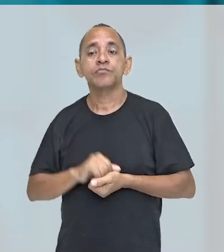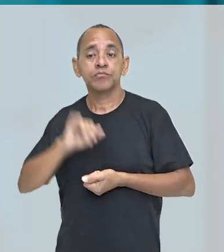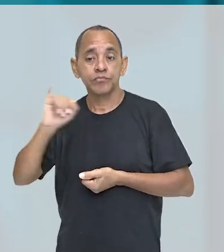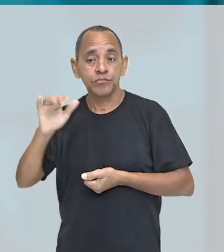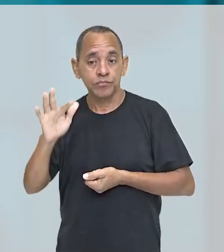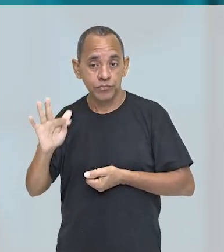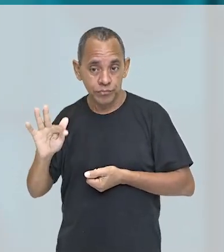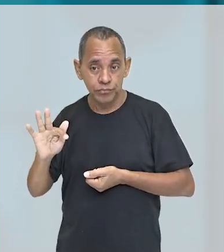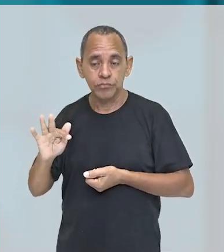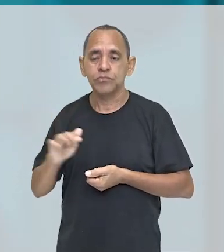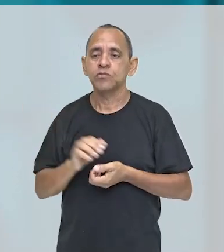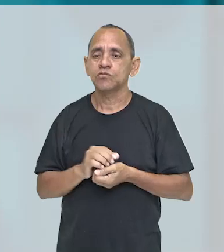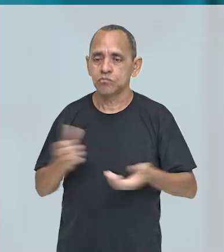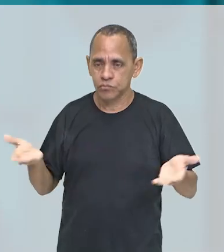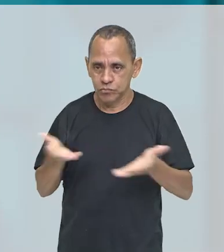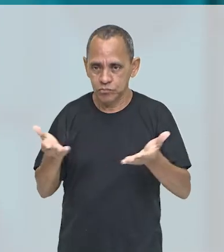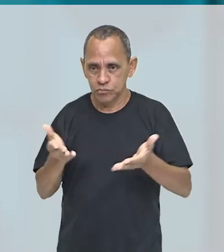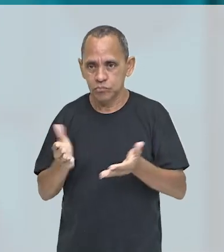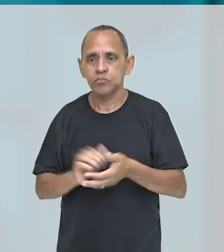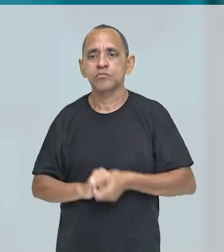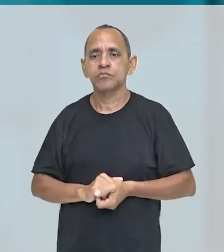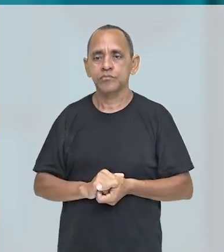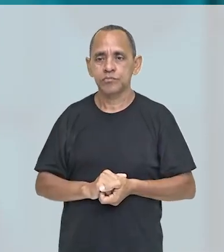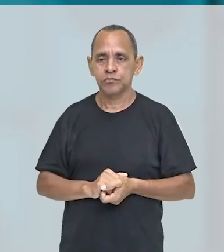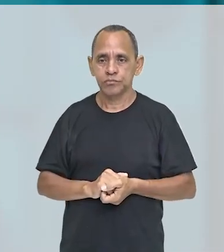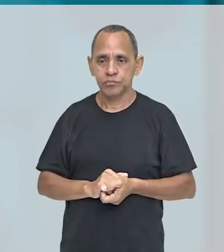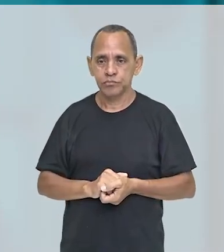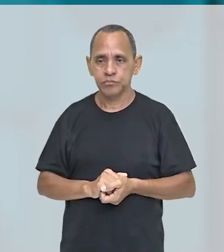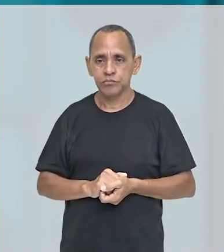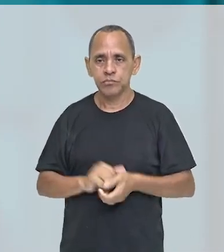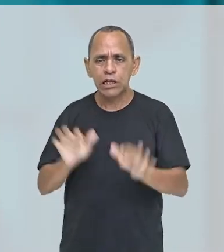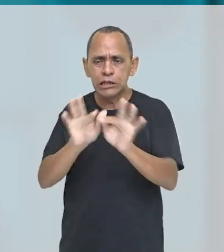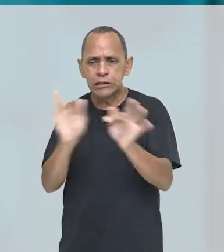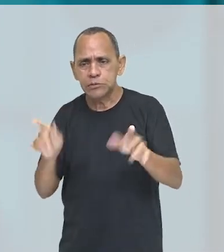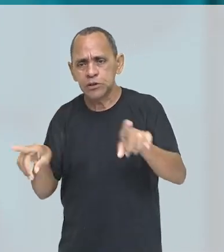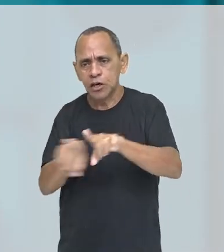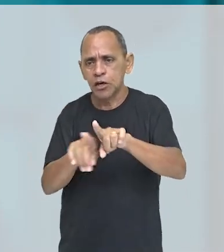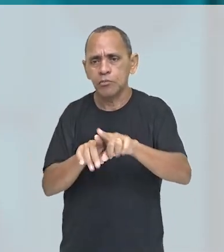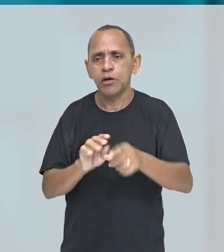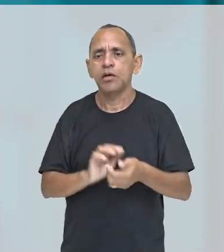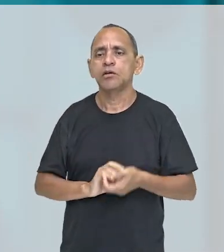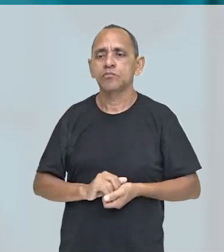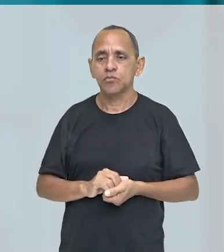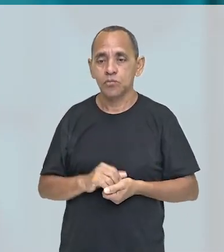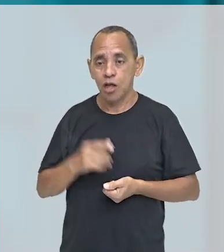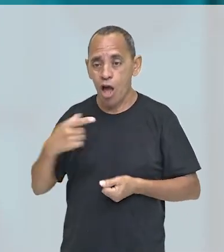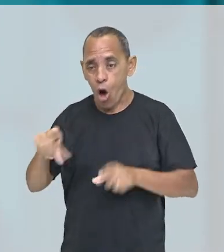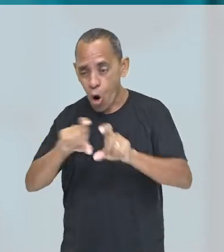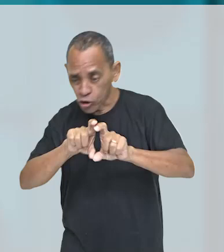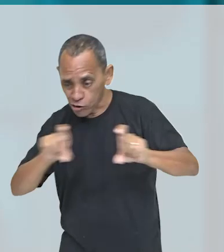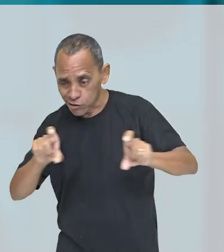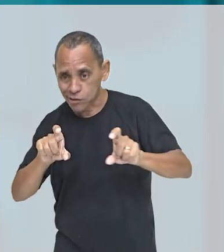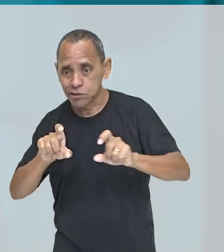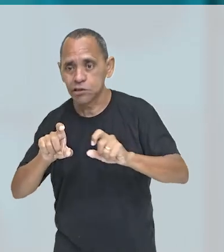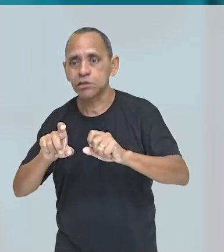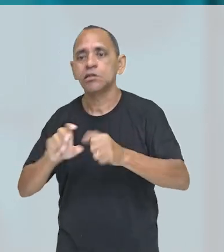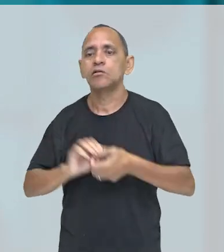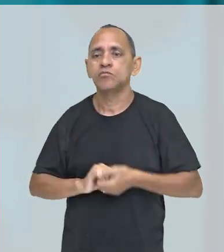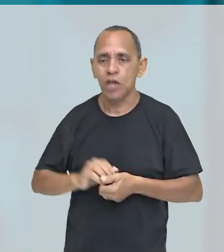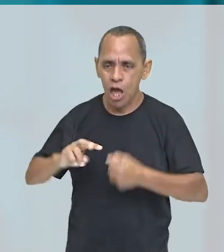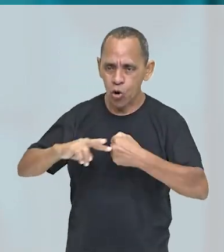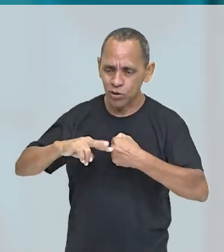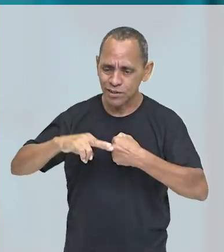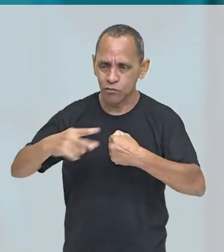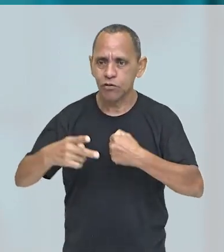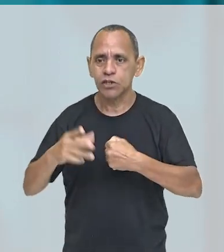simple present, e mais a outra oração, que é a consequência, que estará sempre no futuro, tá? Mas antes de finalizar,